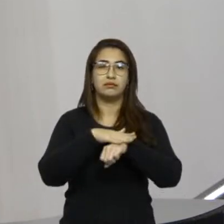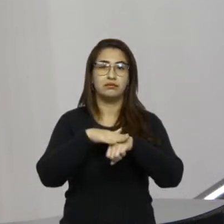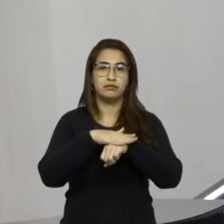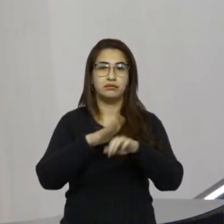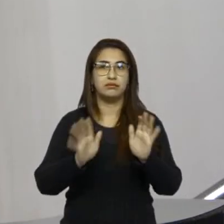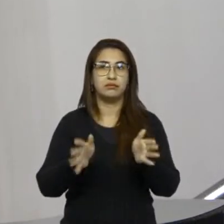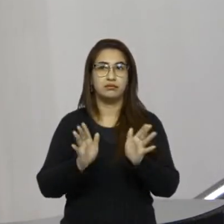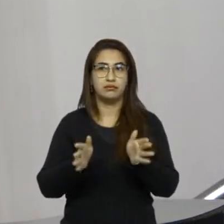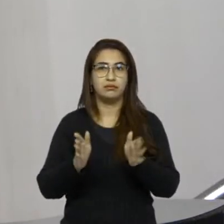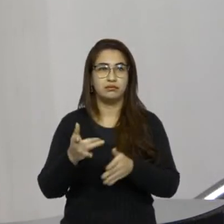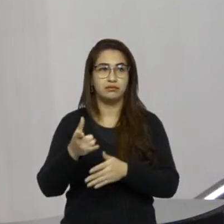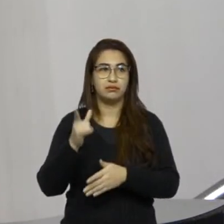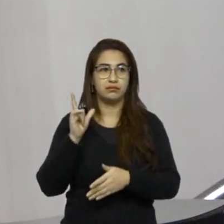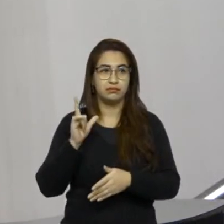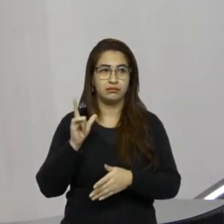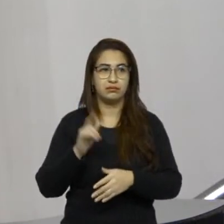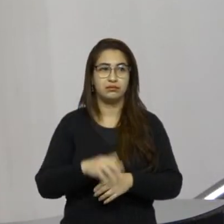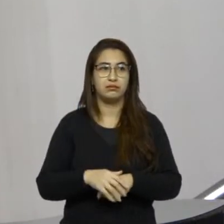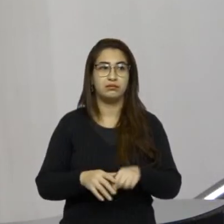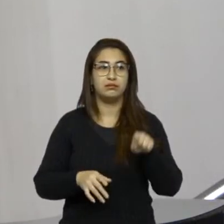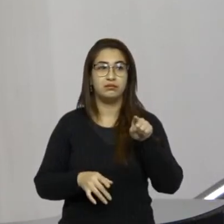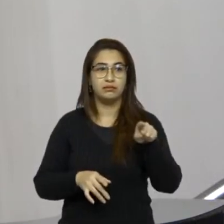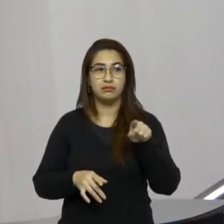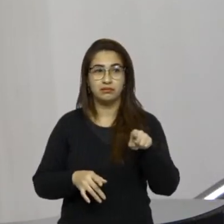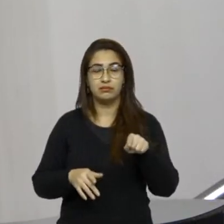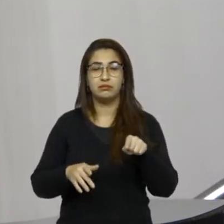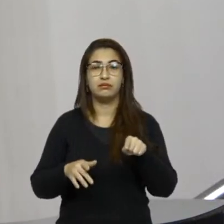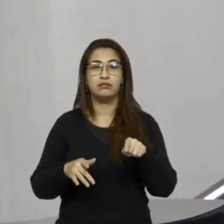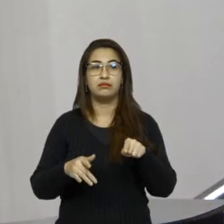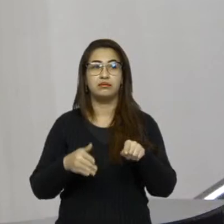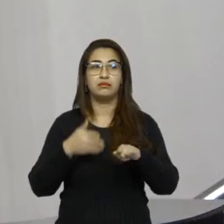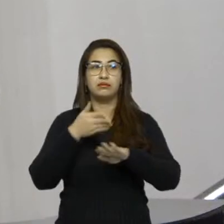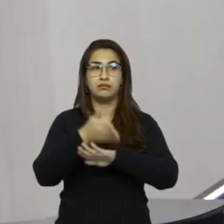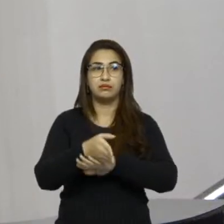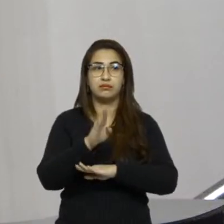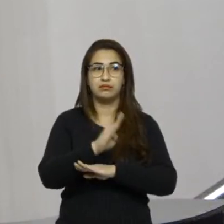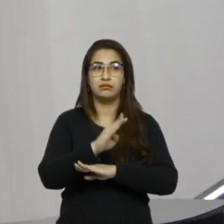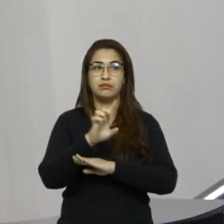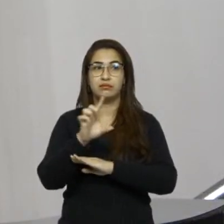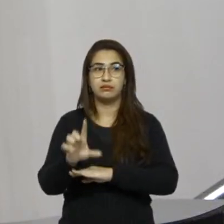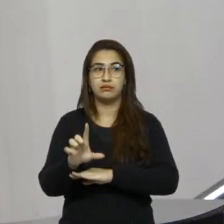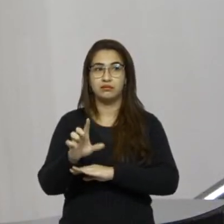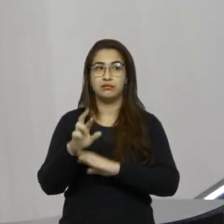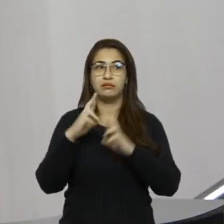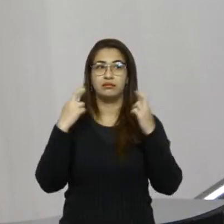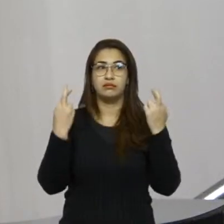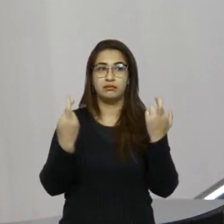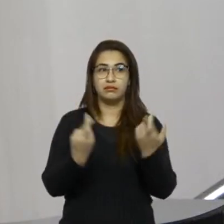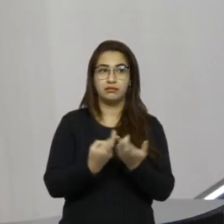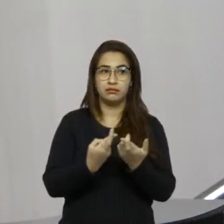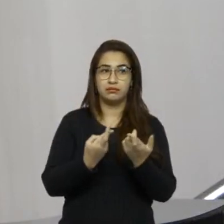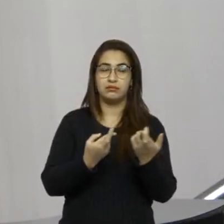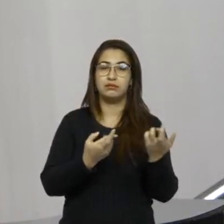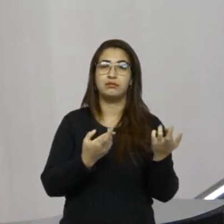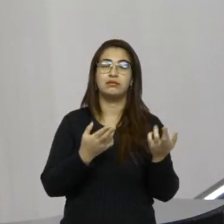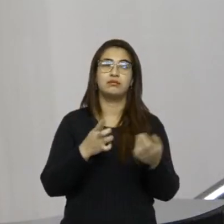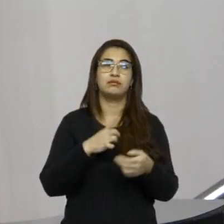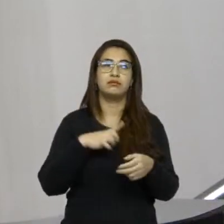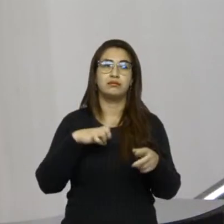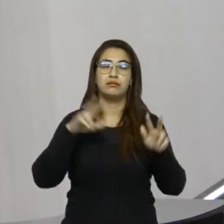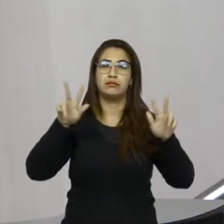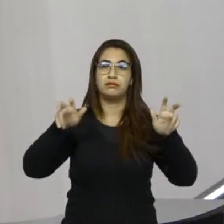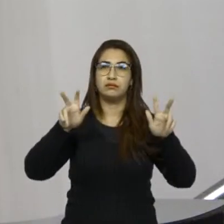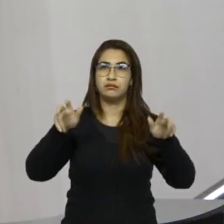mesmo disse que vai se inteirar, que inclusive irá a Blumenau em uma reunião por esses dias, e lá tratará dessa pauta também, deputado